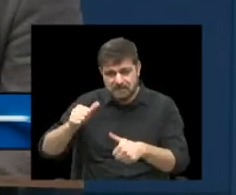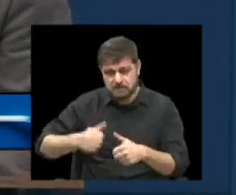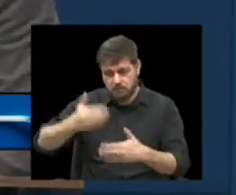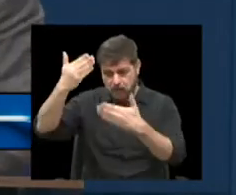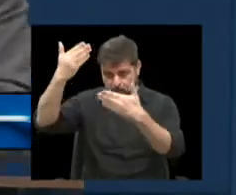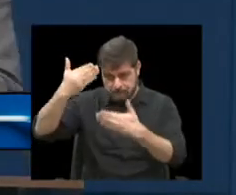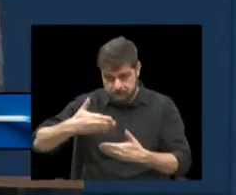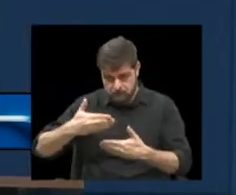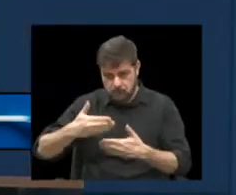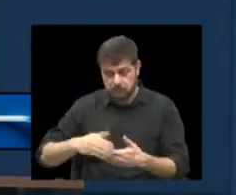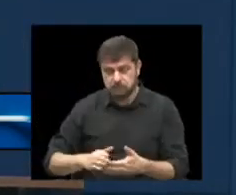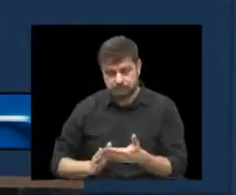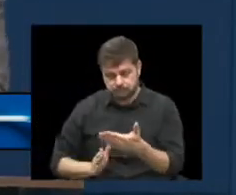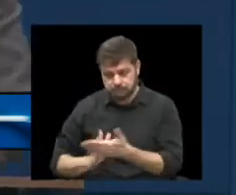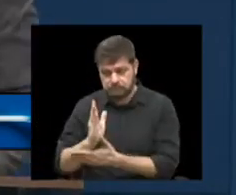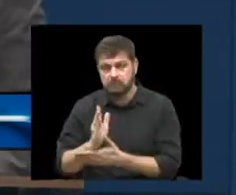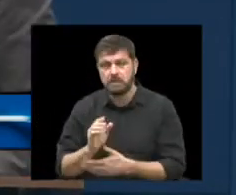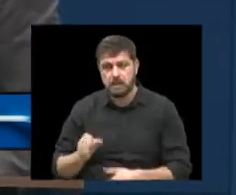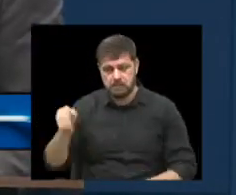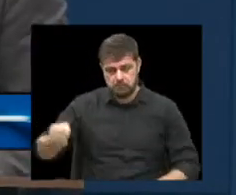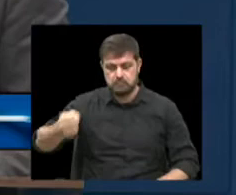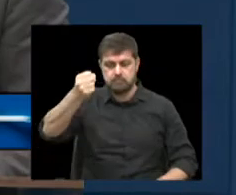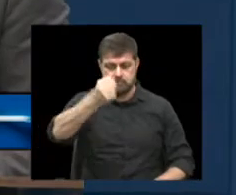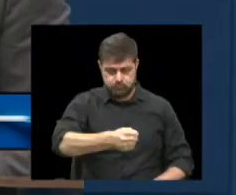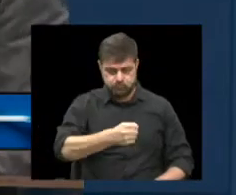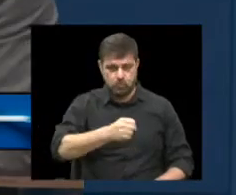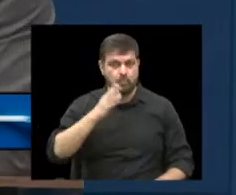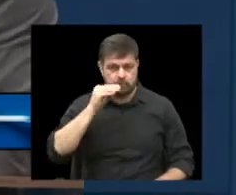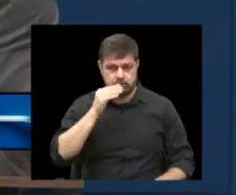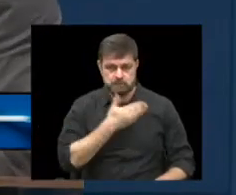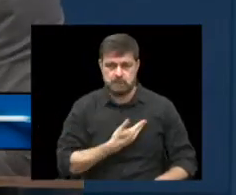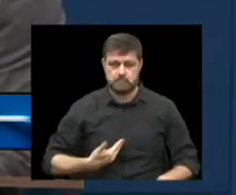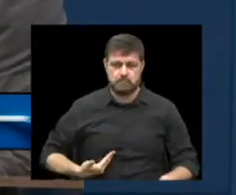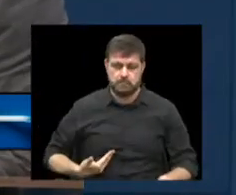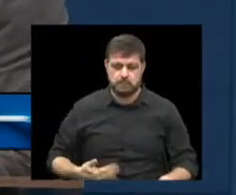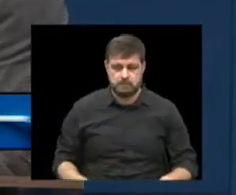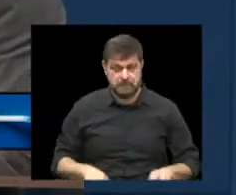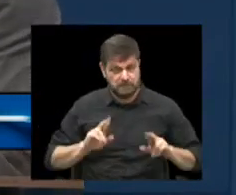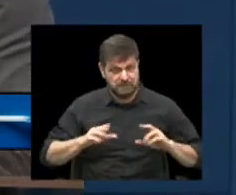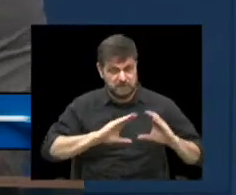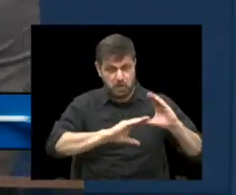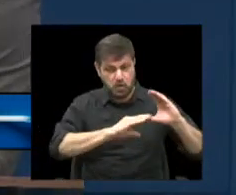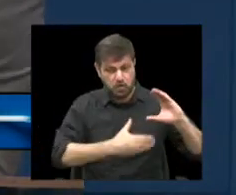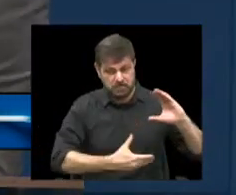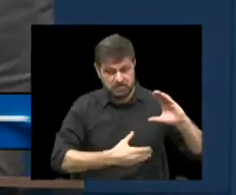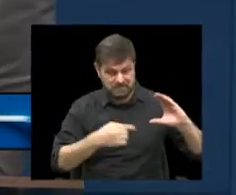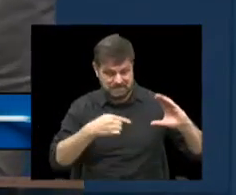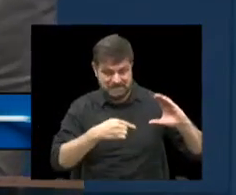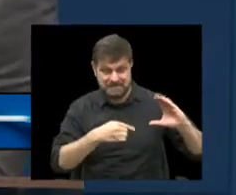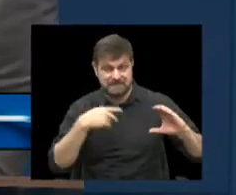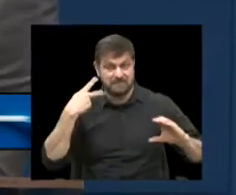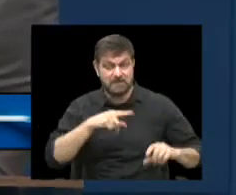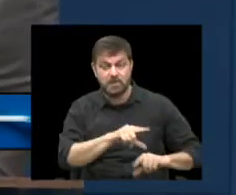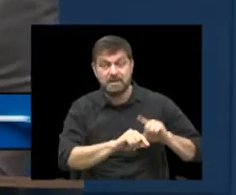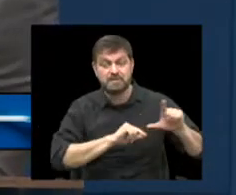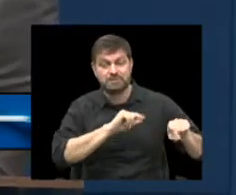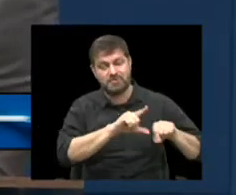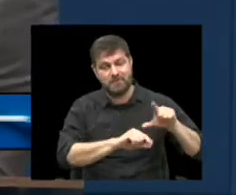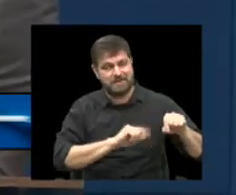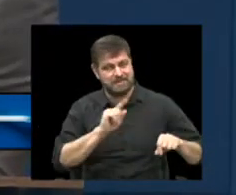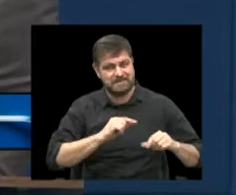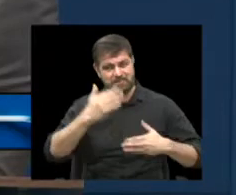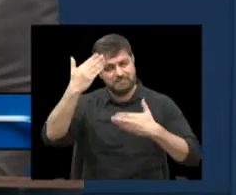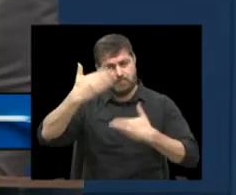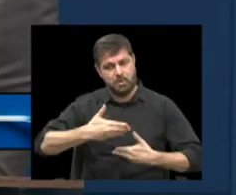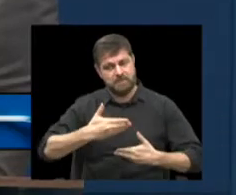é empossado no serviço público. Mas eu quero dizer aqui que da